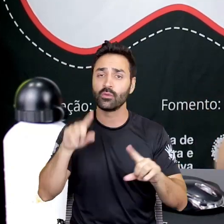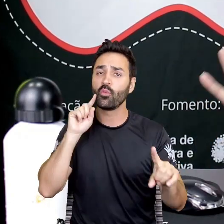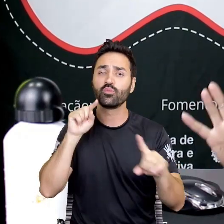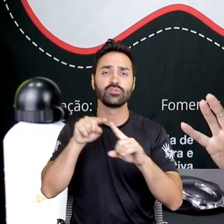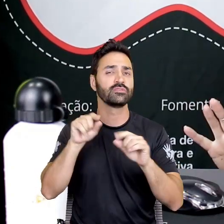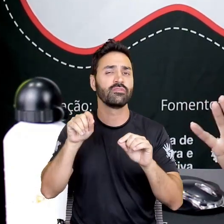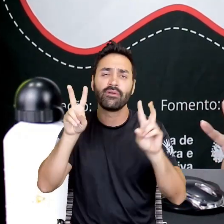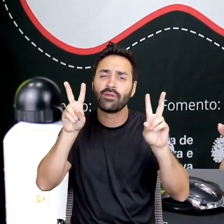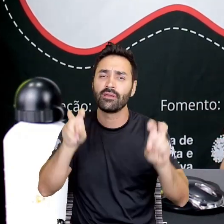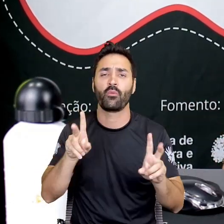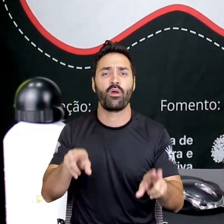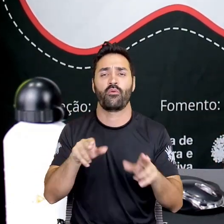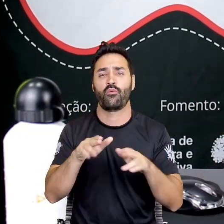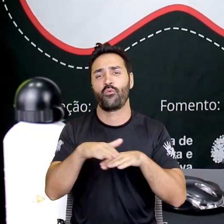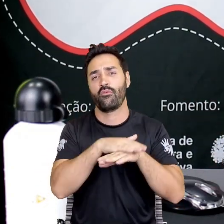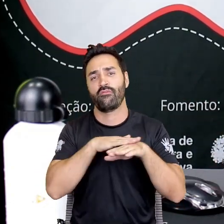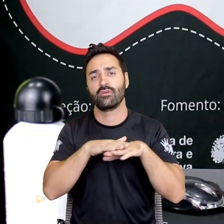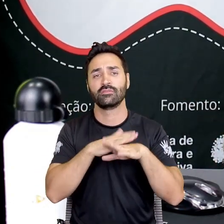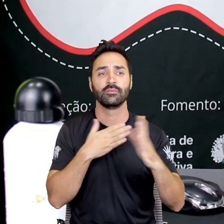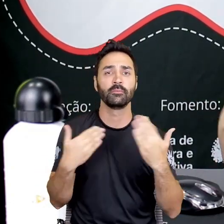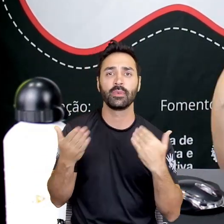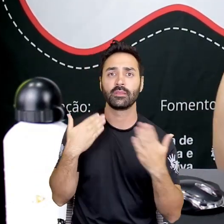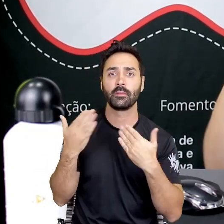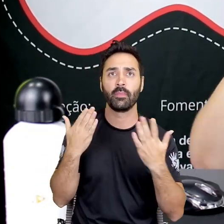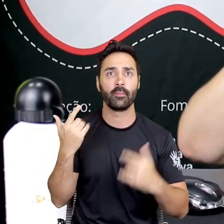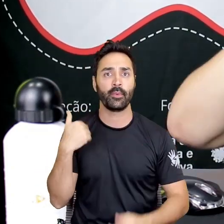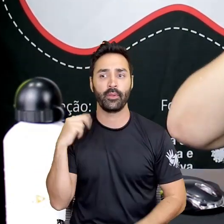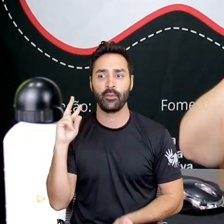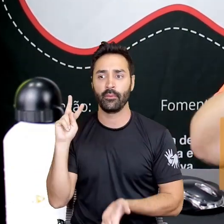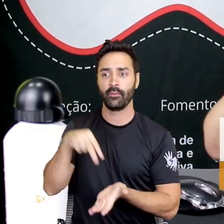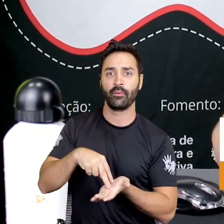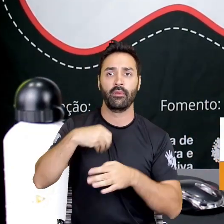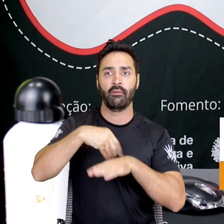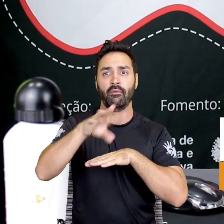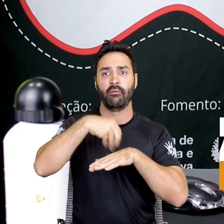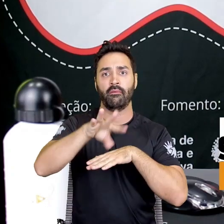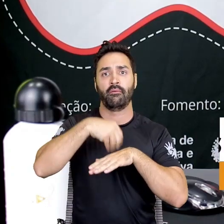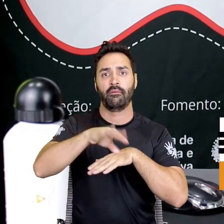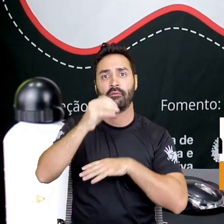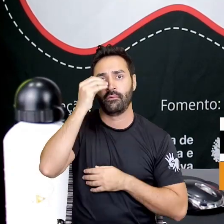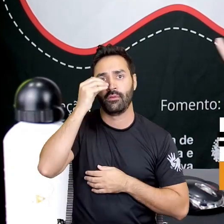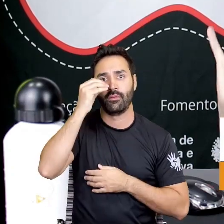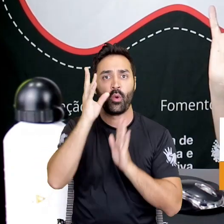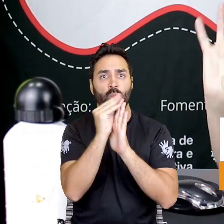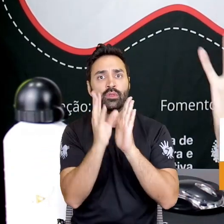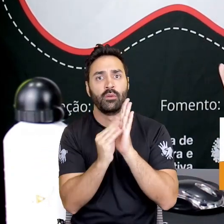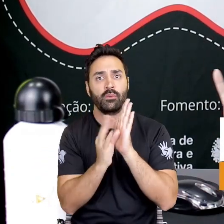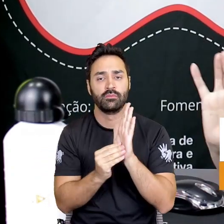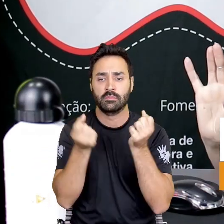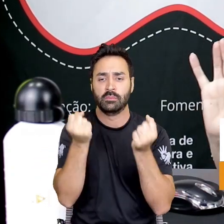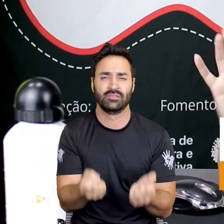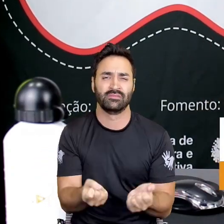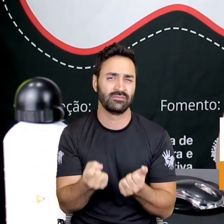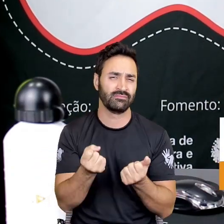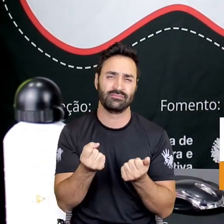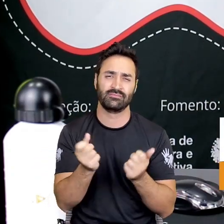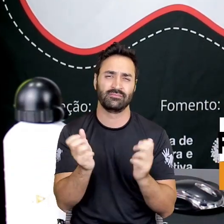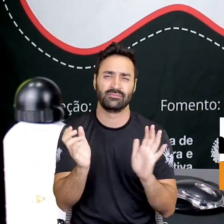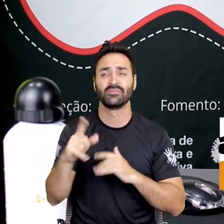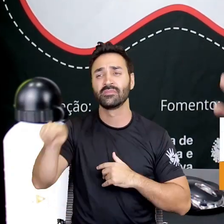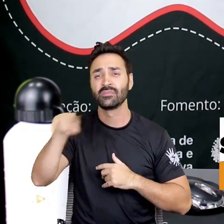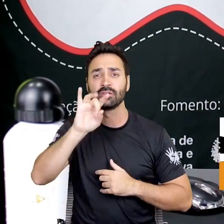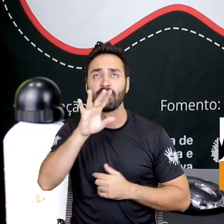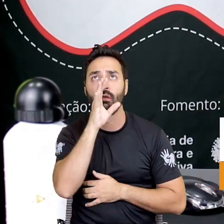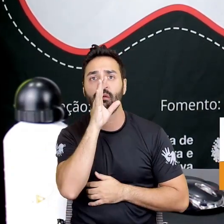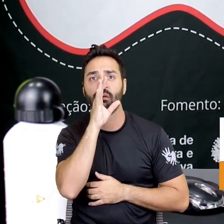faça uma conversa, tá? Não estou aqui para só despejar conteúdo em vocês e vocês aí só ouvindo